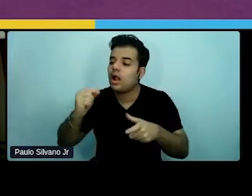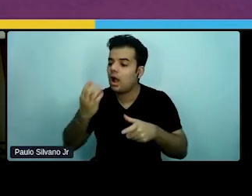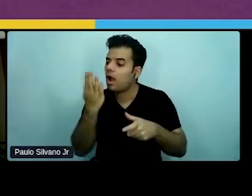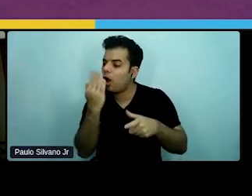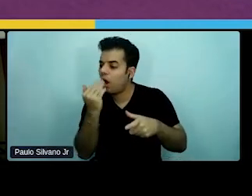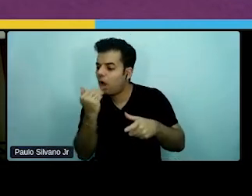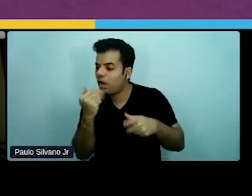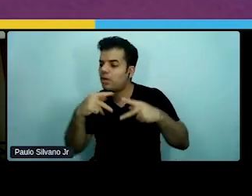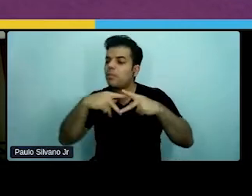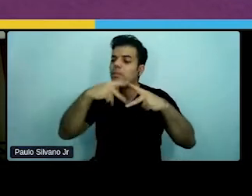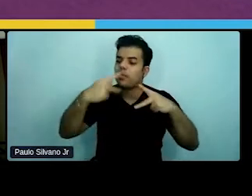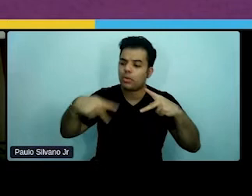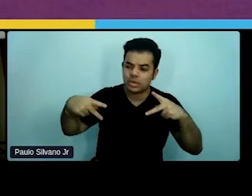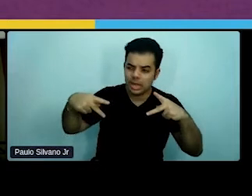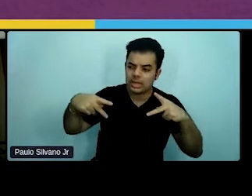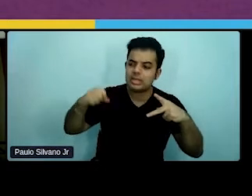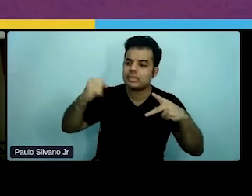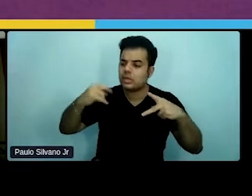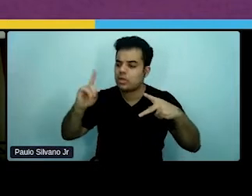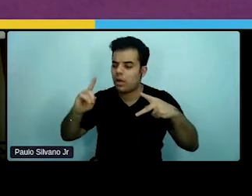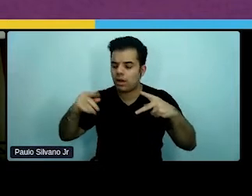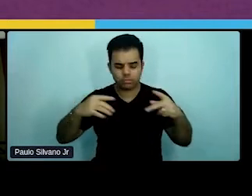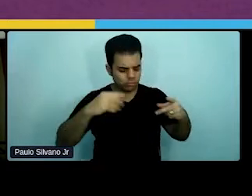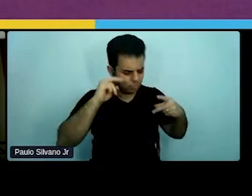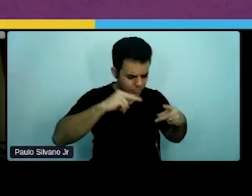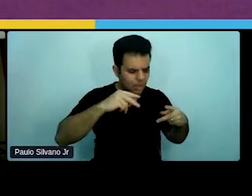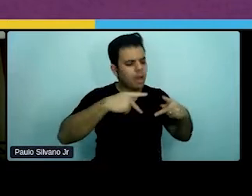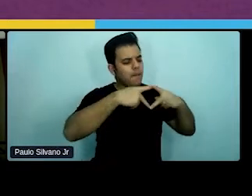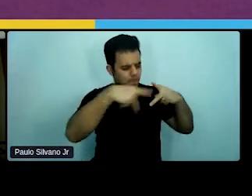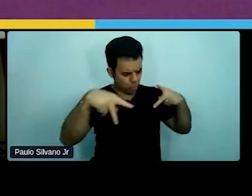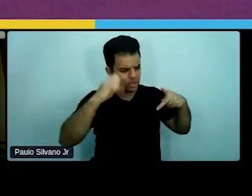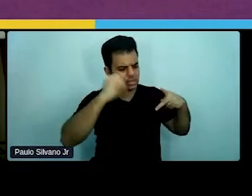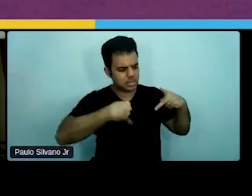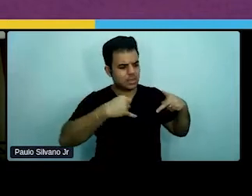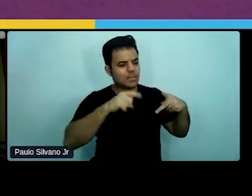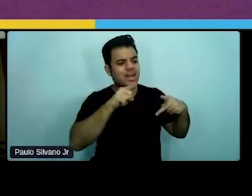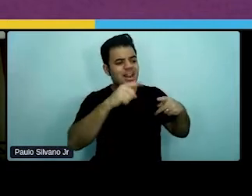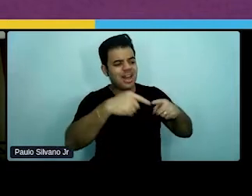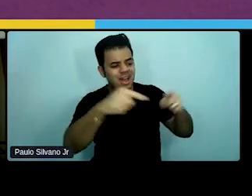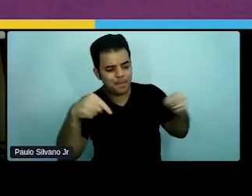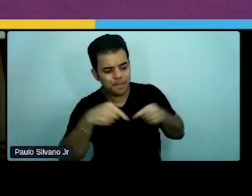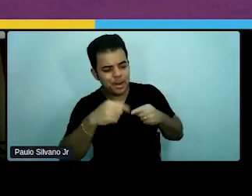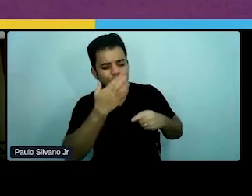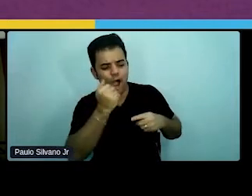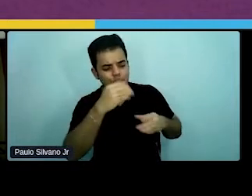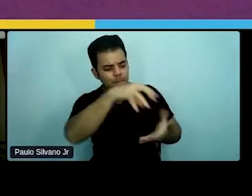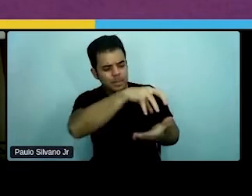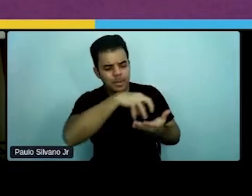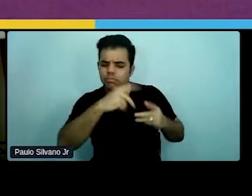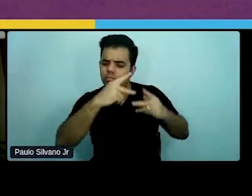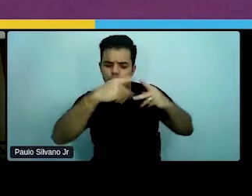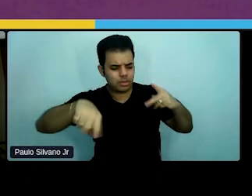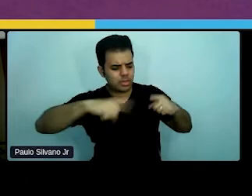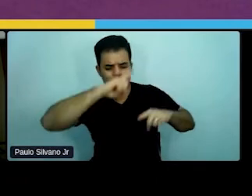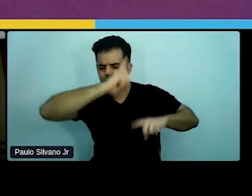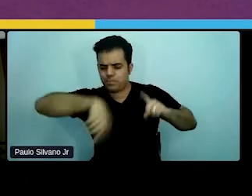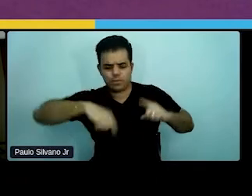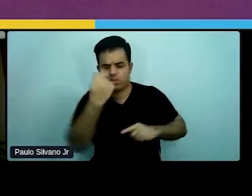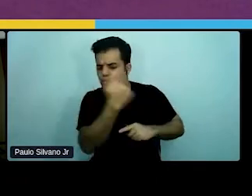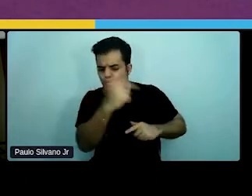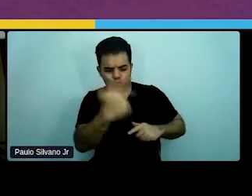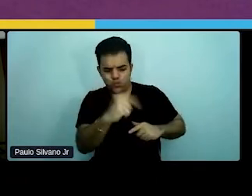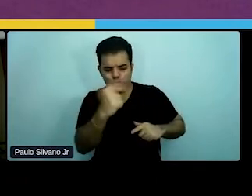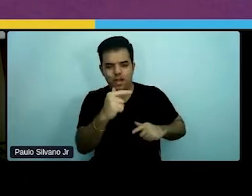mim, ela possui proteína. Já essa outra daqui, ela não possui, né, proteína, né? Na analogia humana que eu